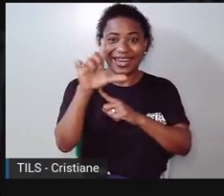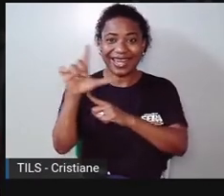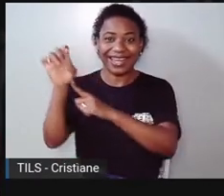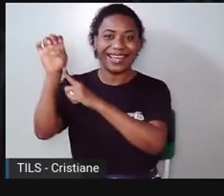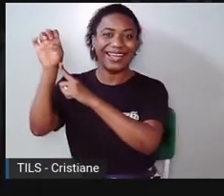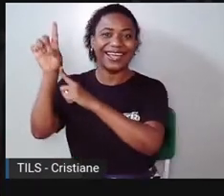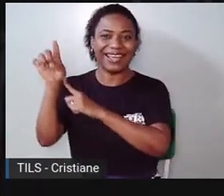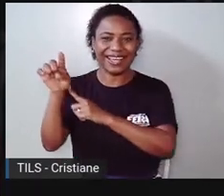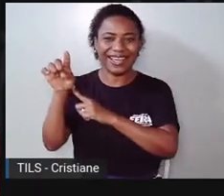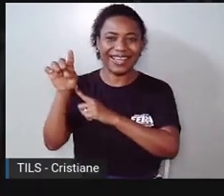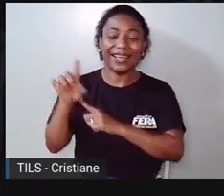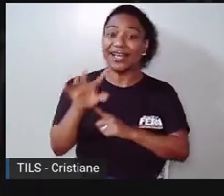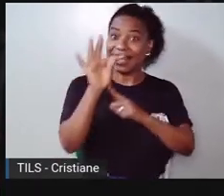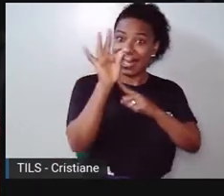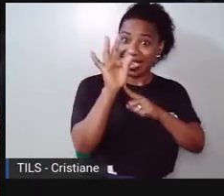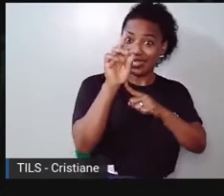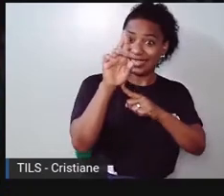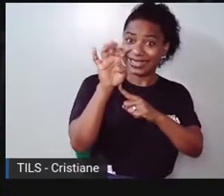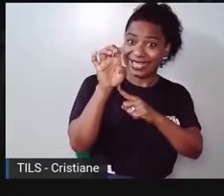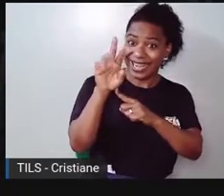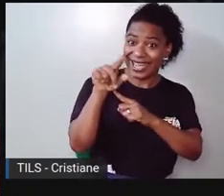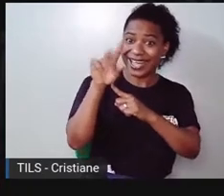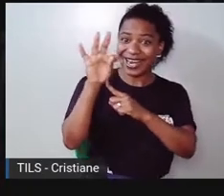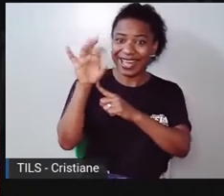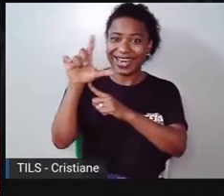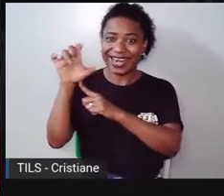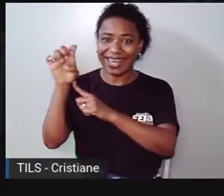Tre-lé-lé-lé-lé-lé. De novo.